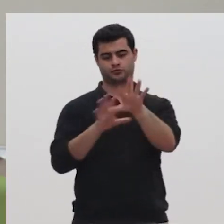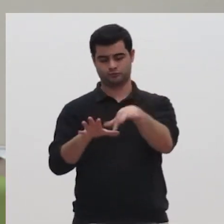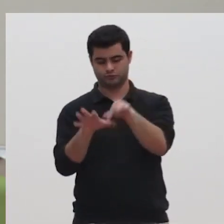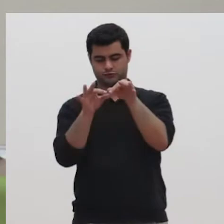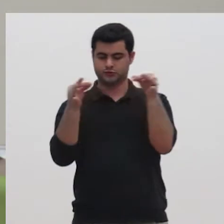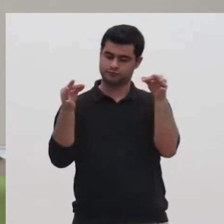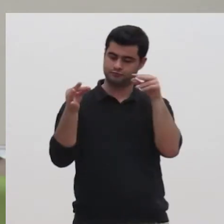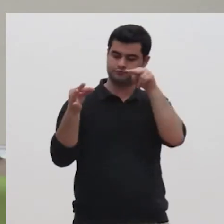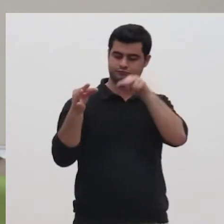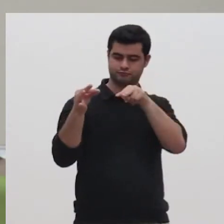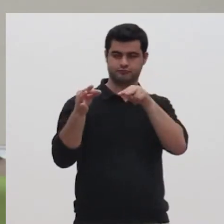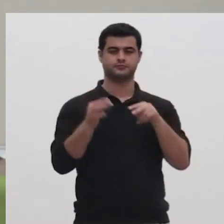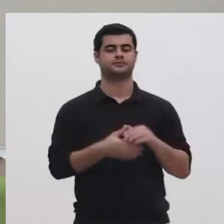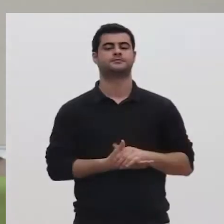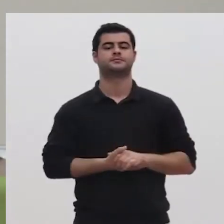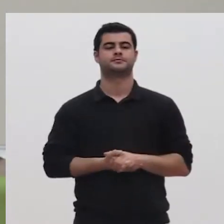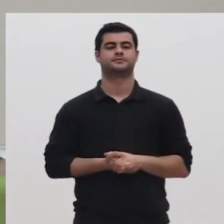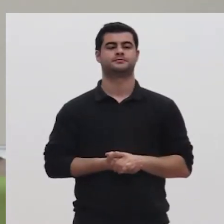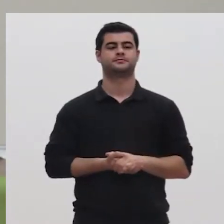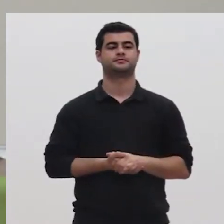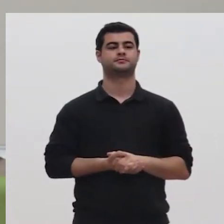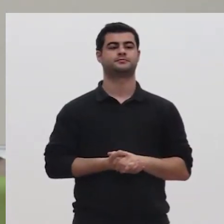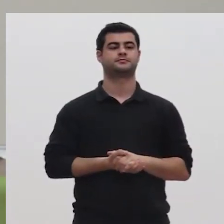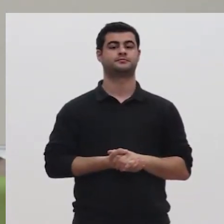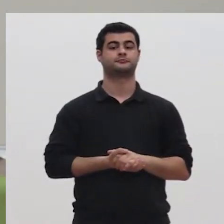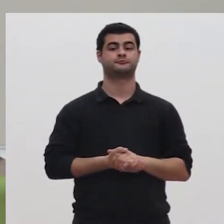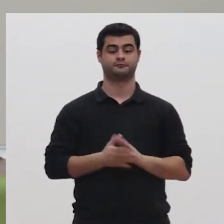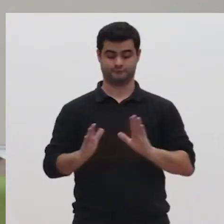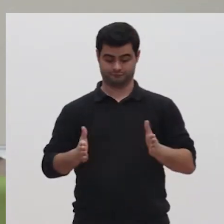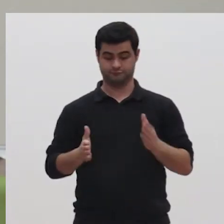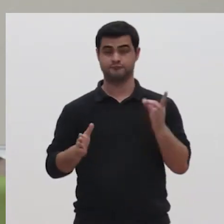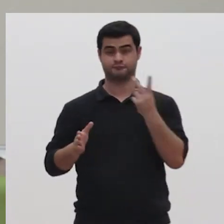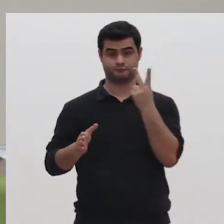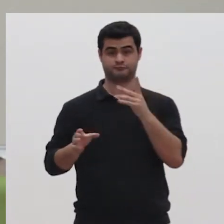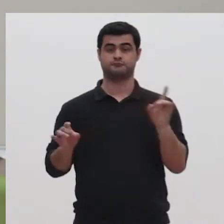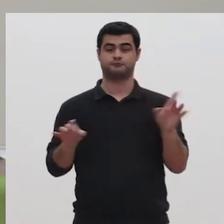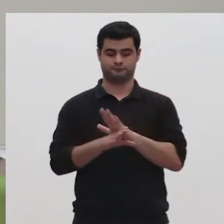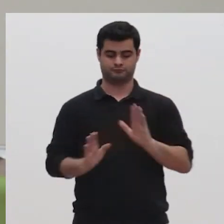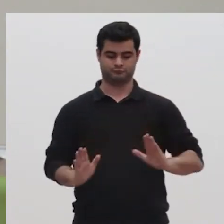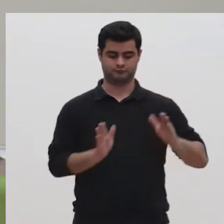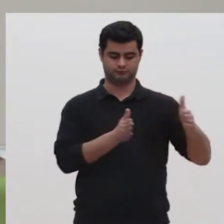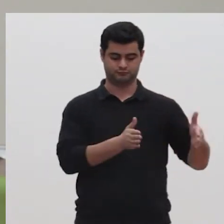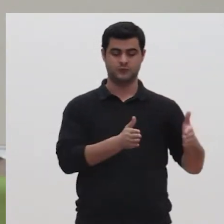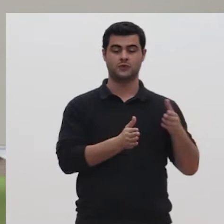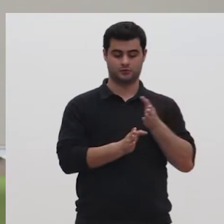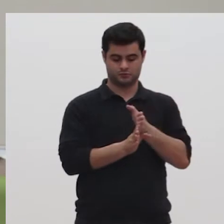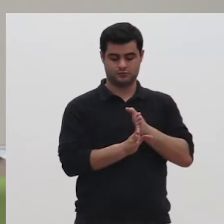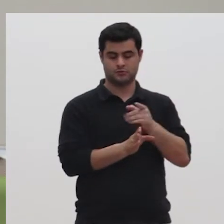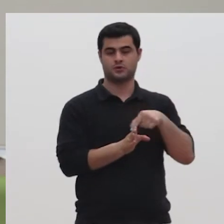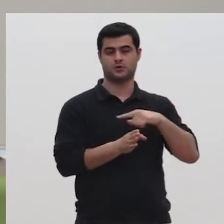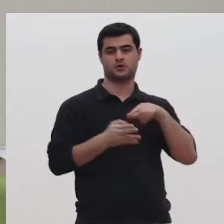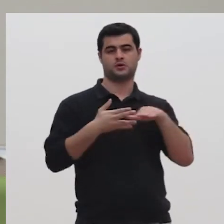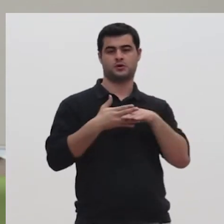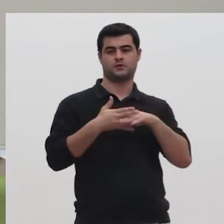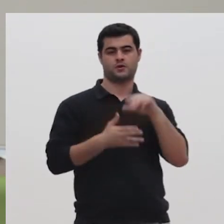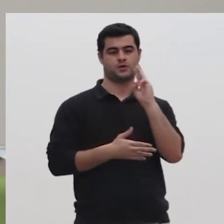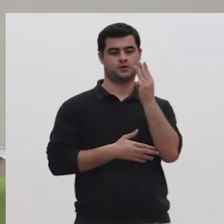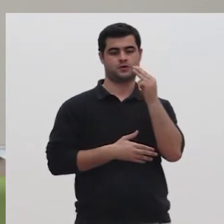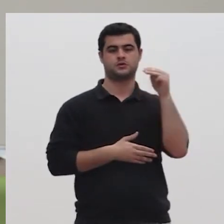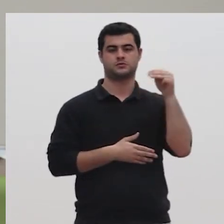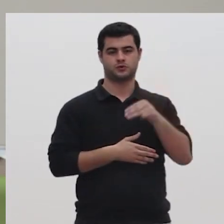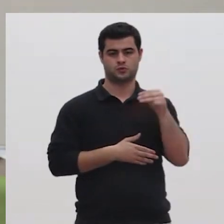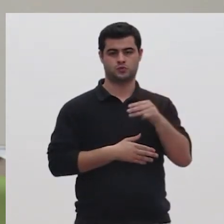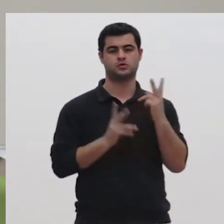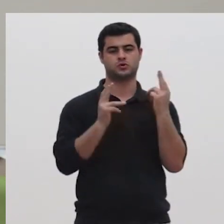as chapas. Terminando o segundo bloco, haverá mais um intervalo de 3 minutos com as mesmas regras do